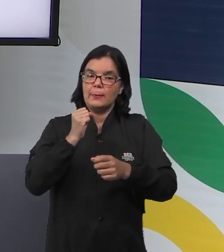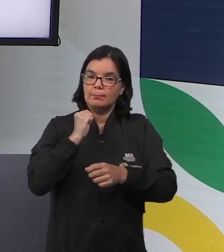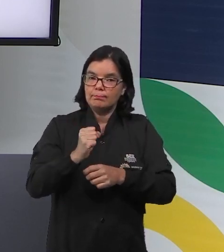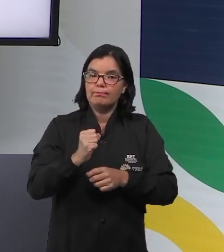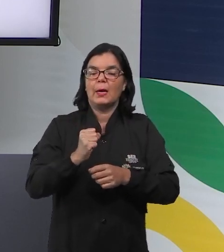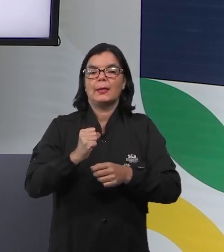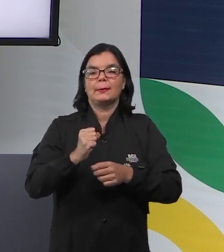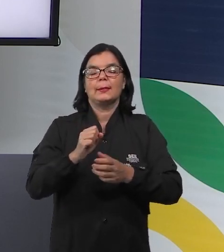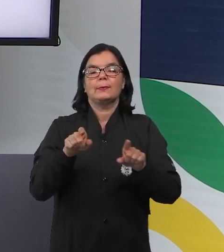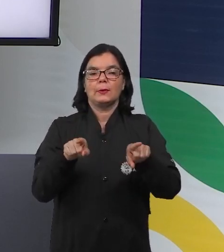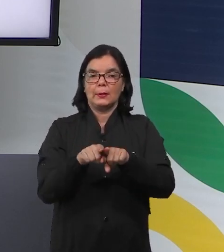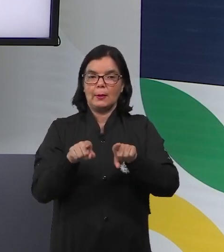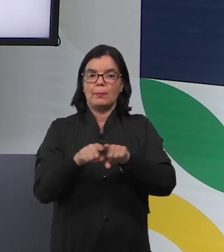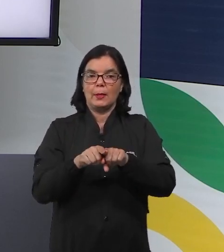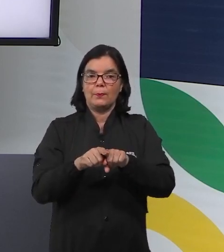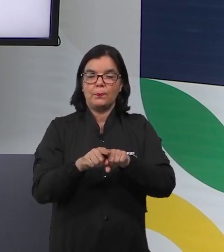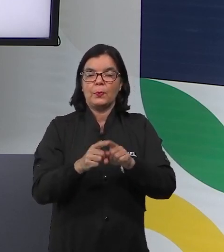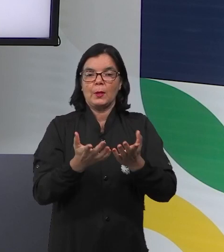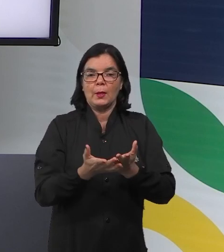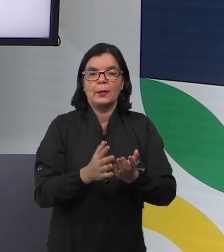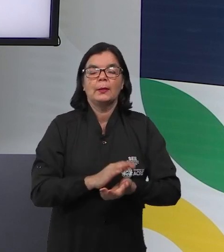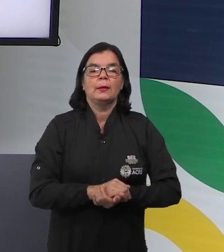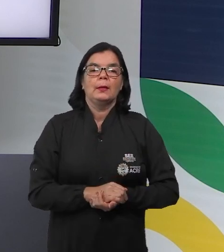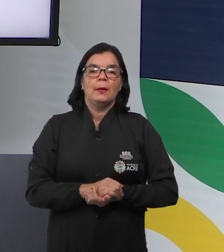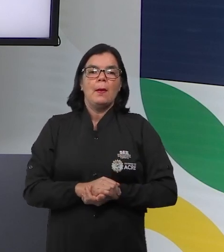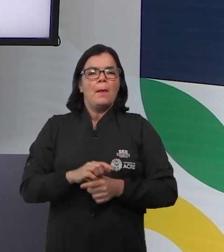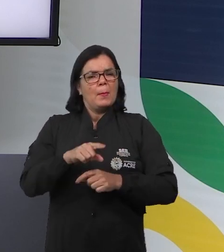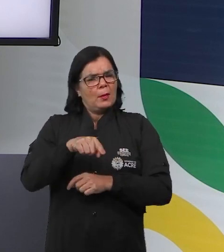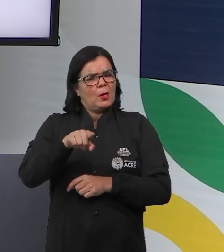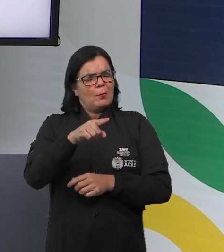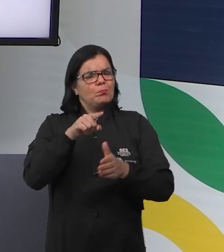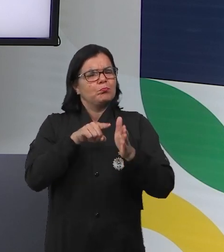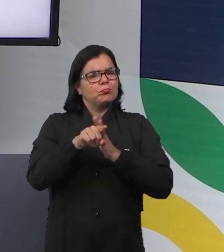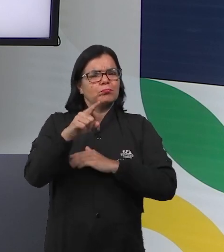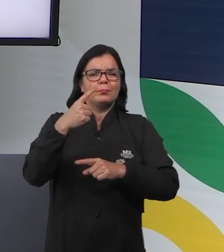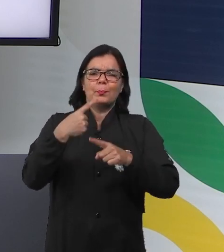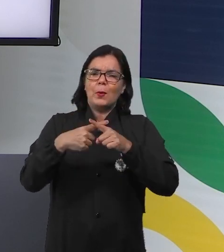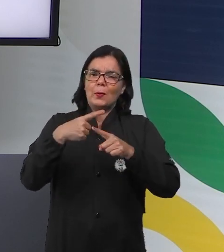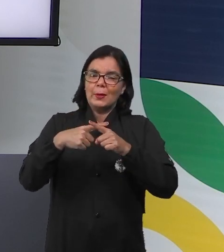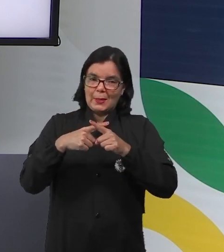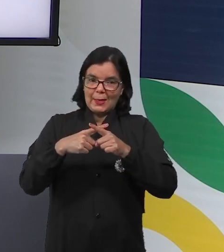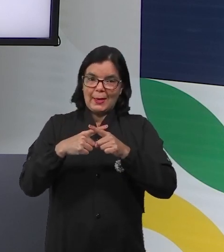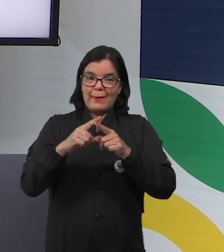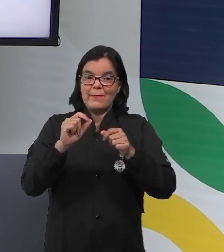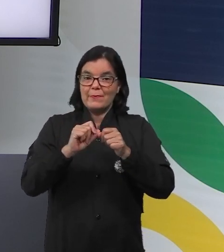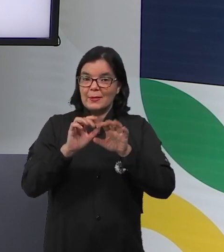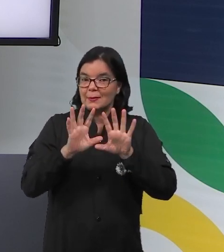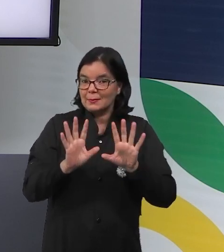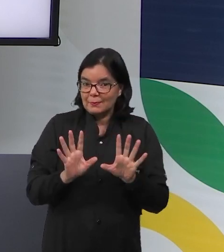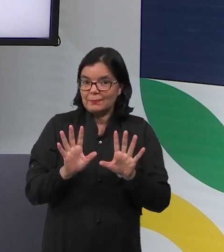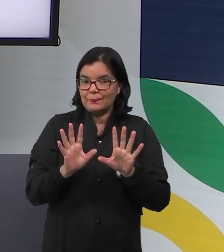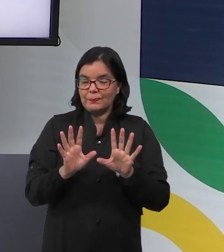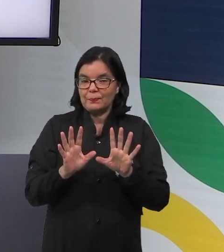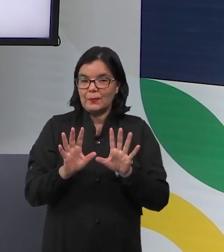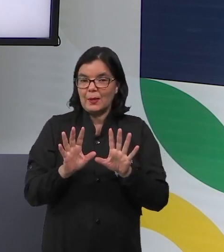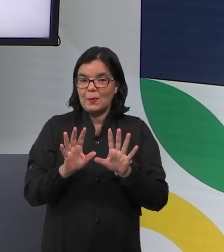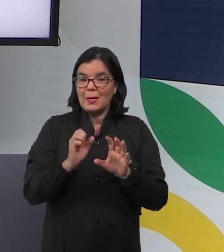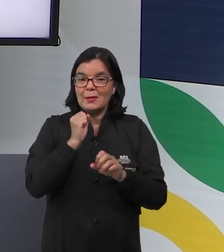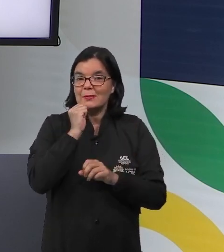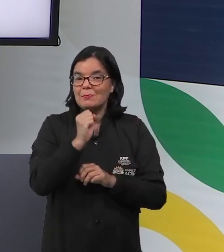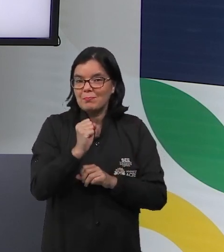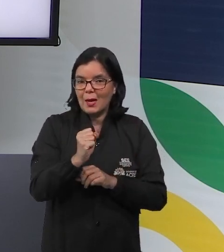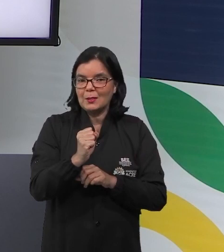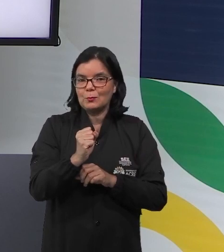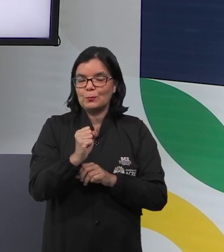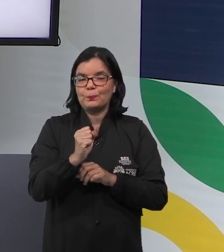parceiro, considerando aí uma relação de canibalismo. Mas vocês já se perguntaram por que eles fazem isso? Tem um mistério por